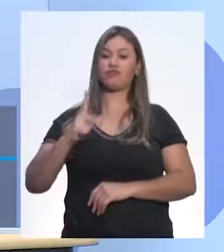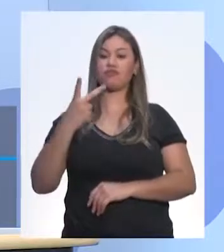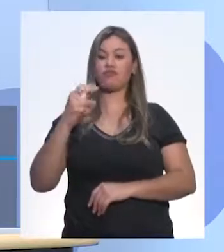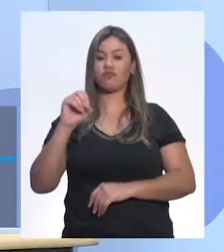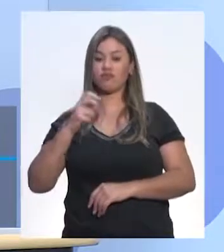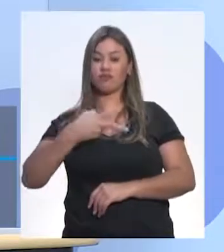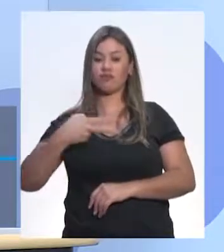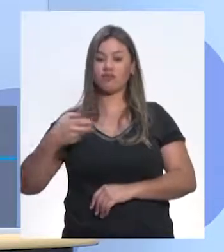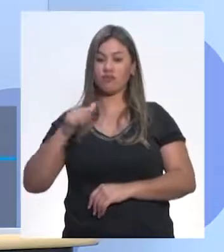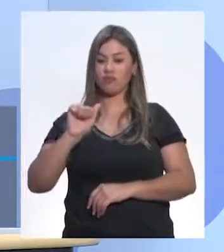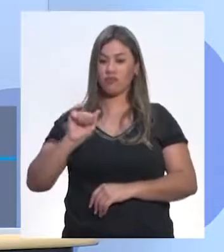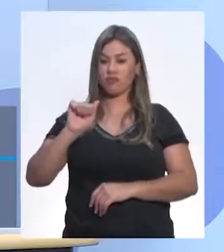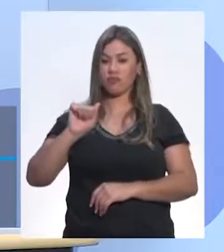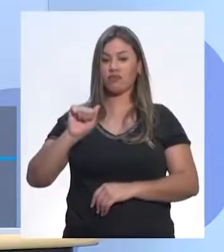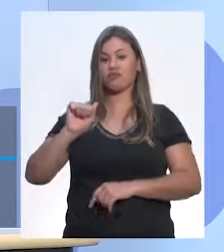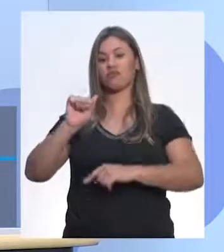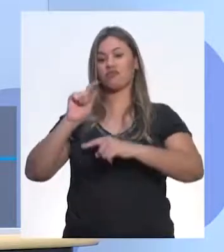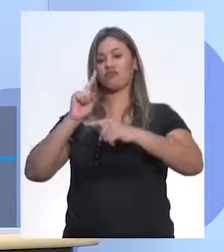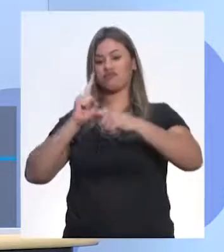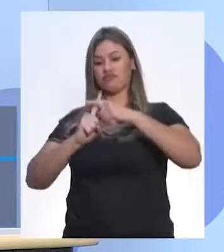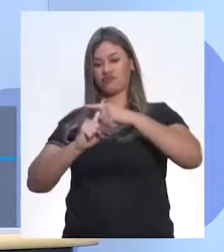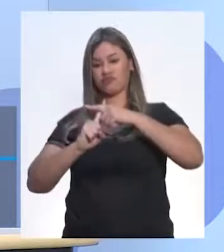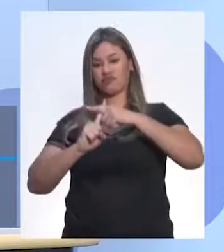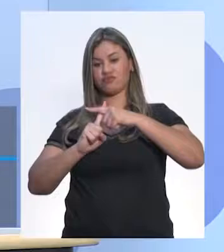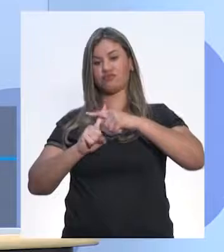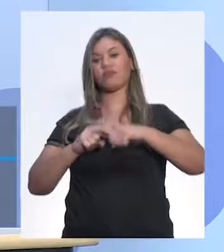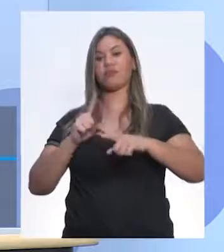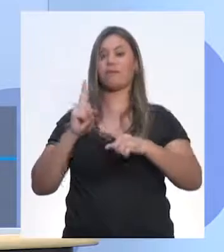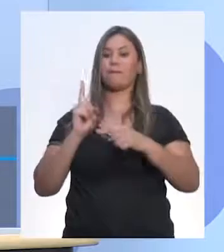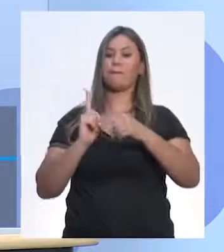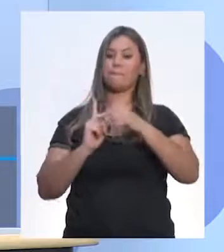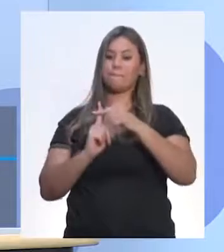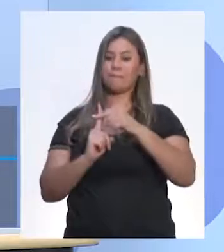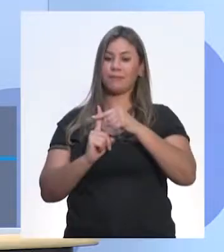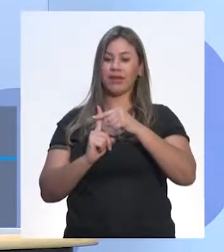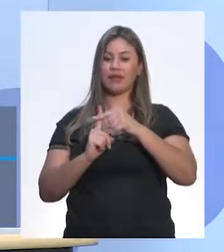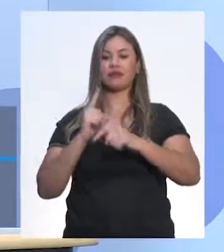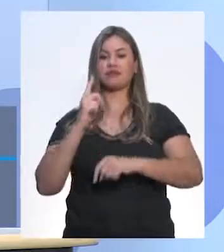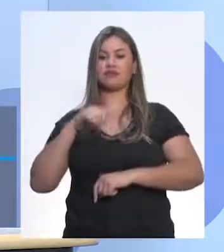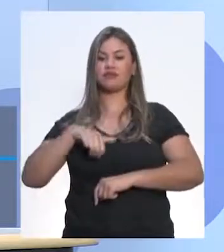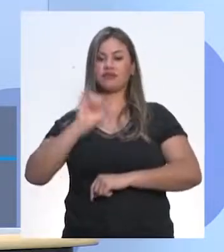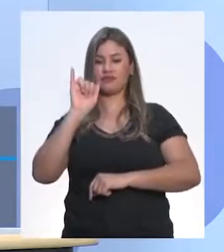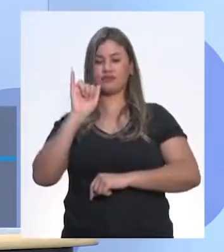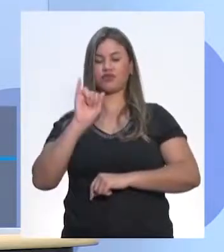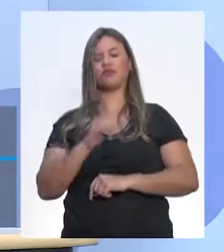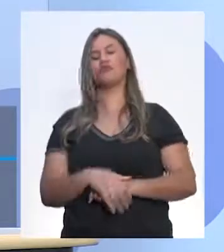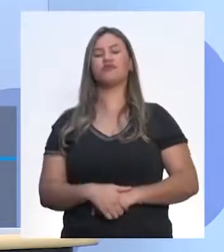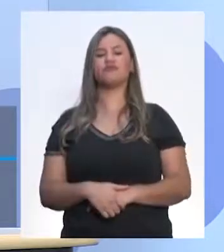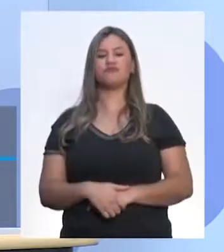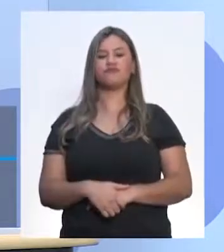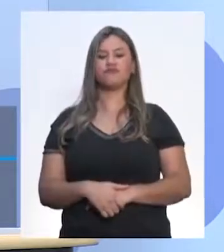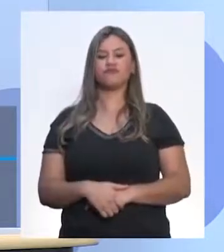igual a x mais y. Então, ele colocou de uma outra forma aí, né? Colocou de um outro modelo.